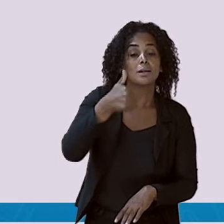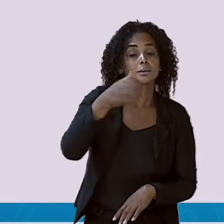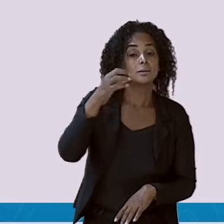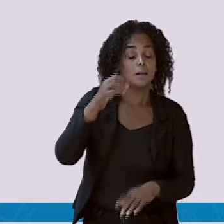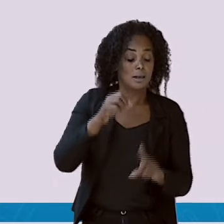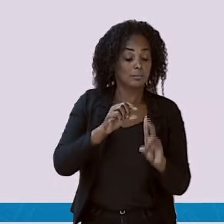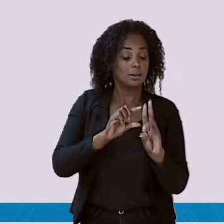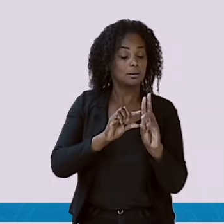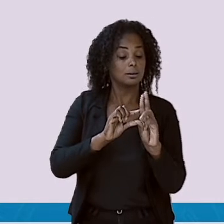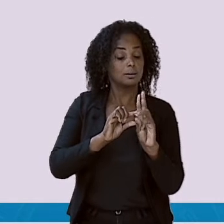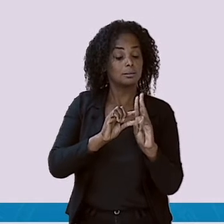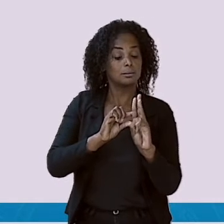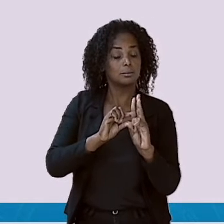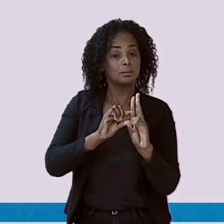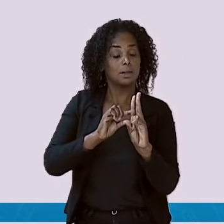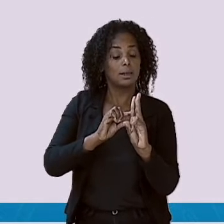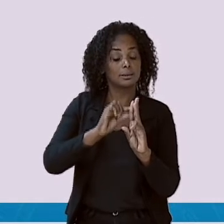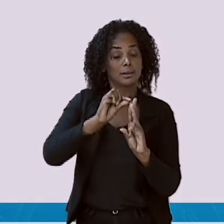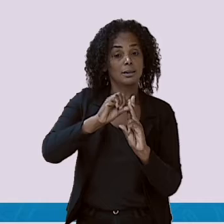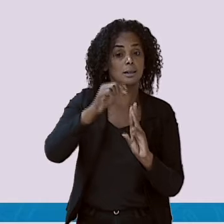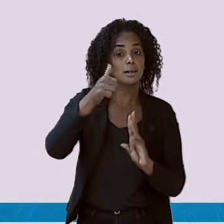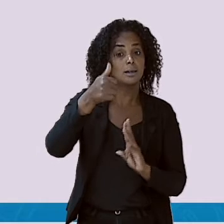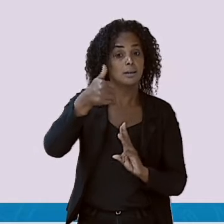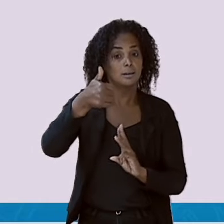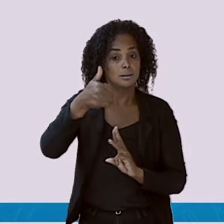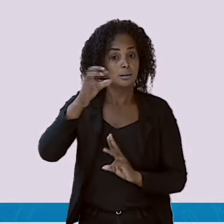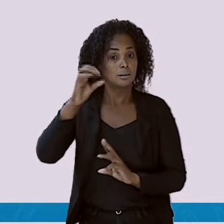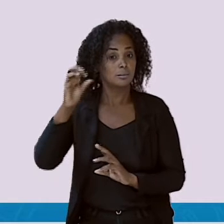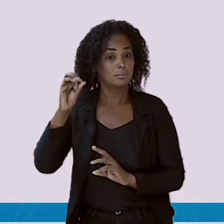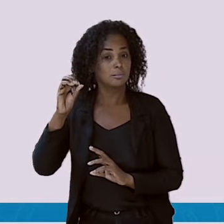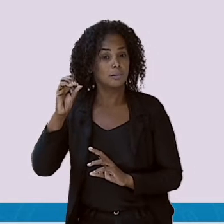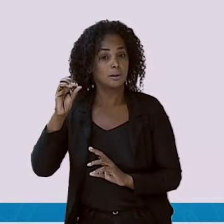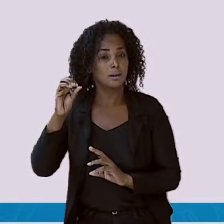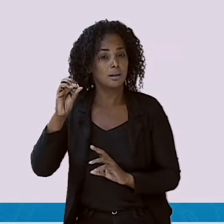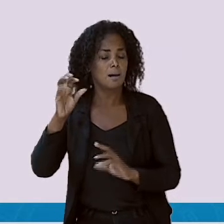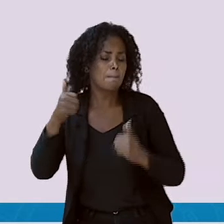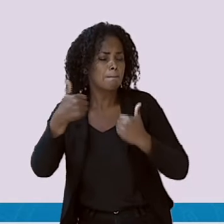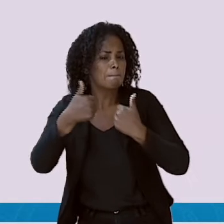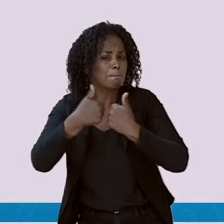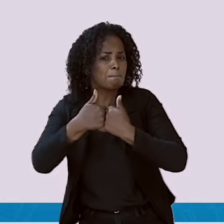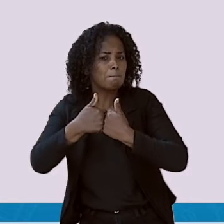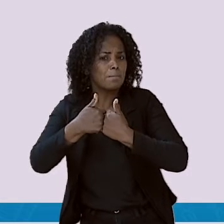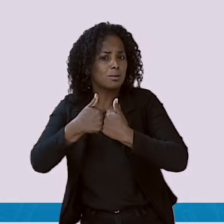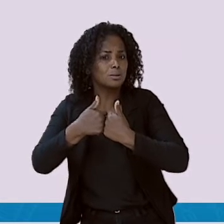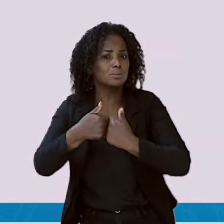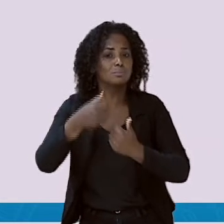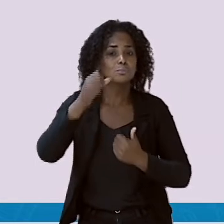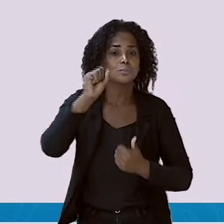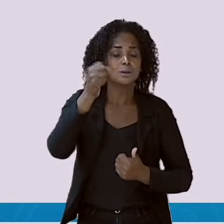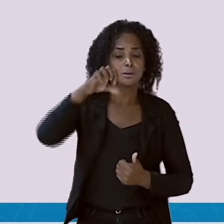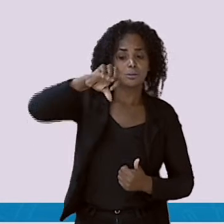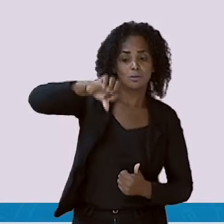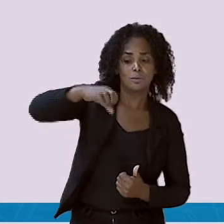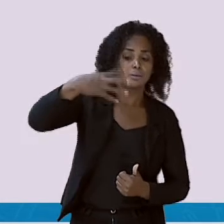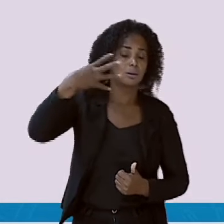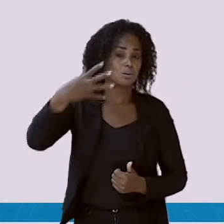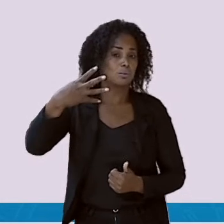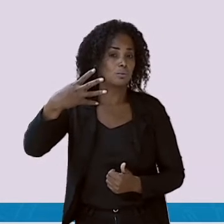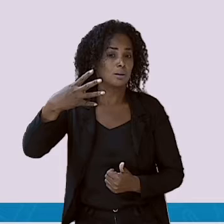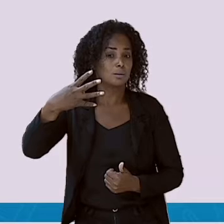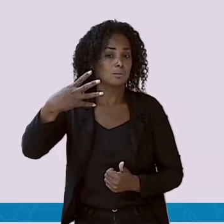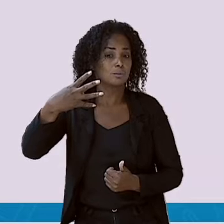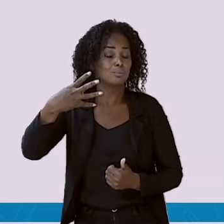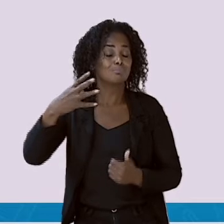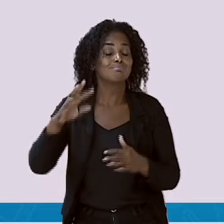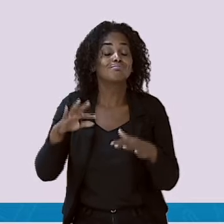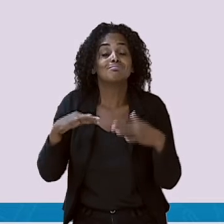de 894 é. Então, se falou centena de 894, eu tenho que analisar